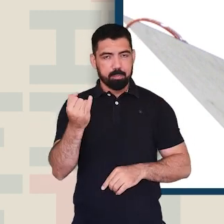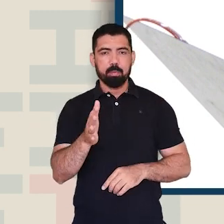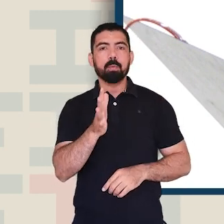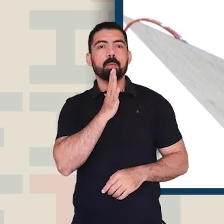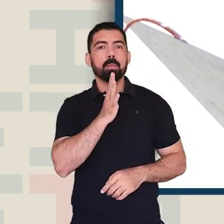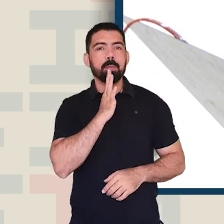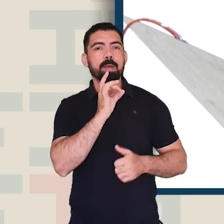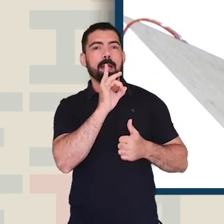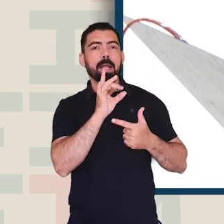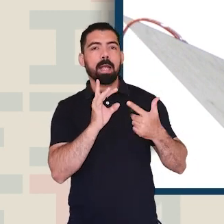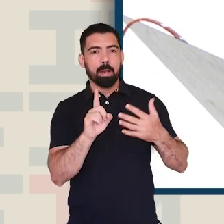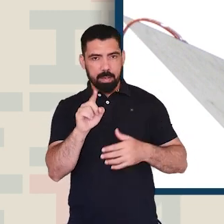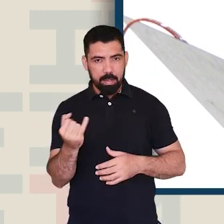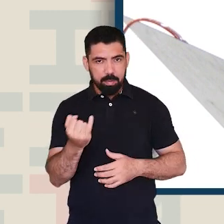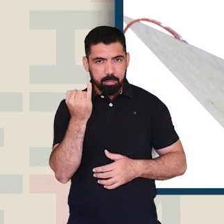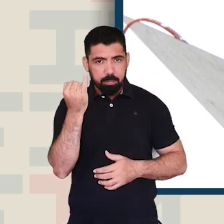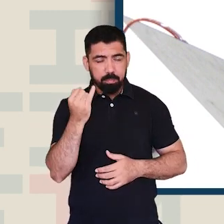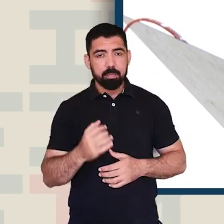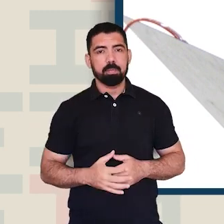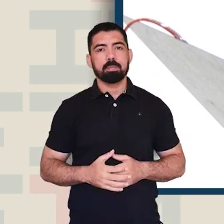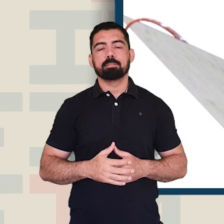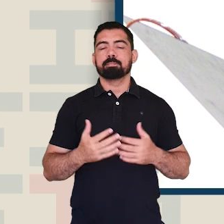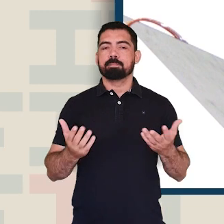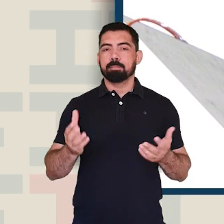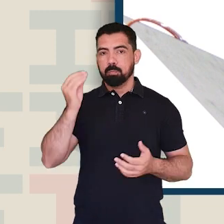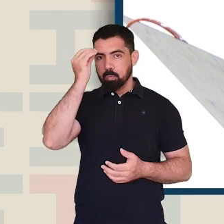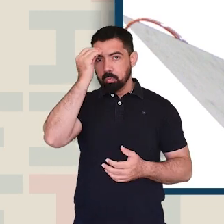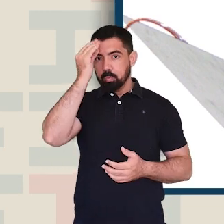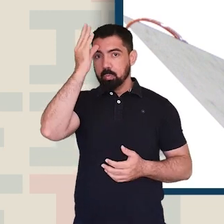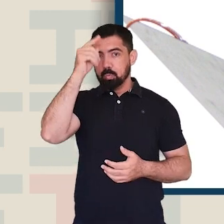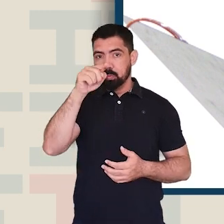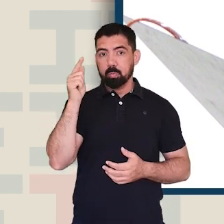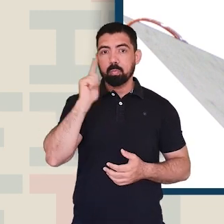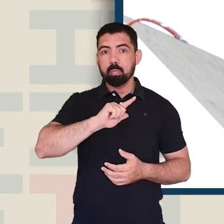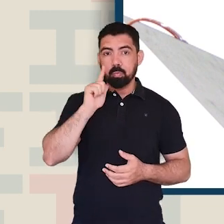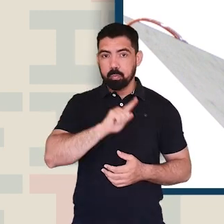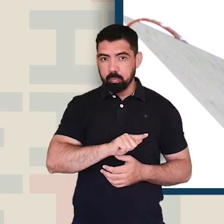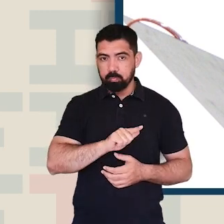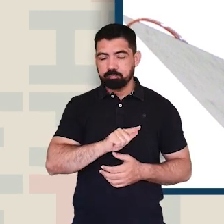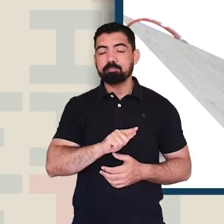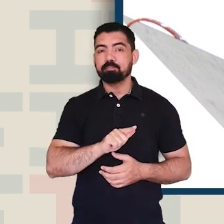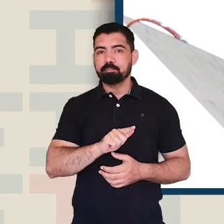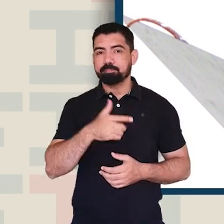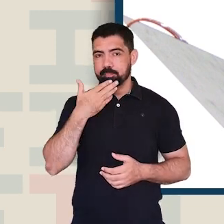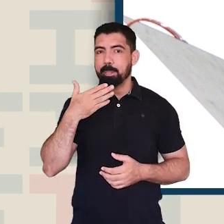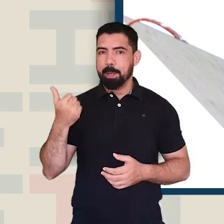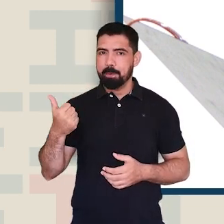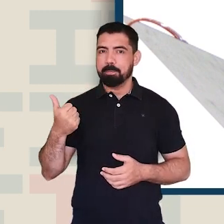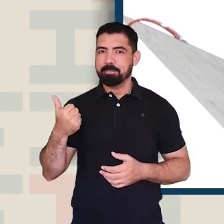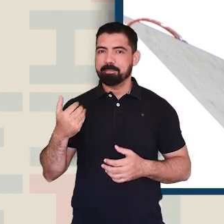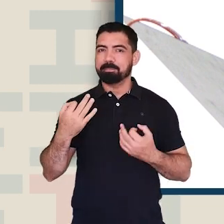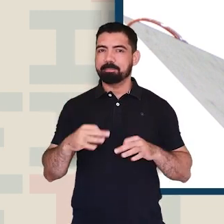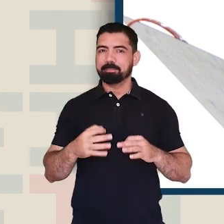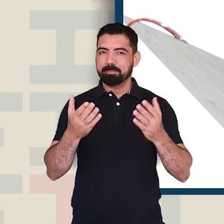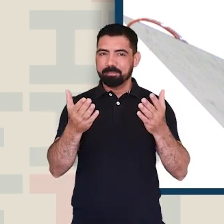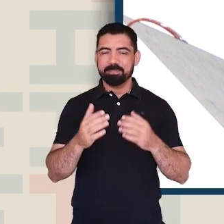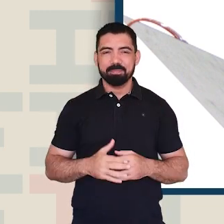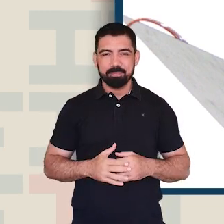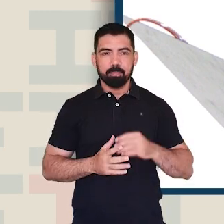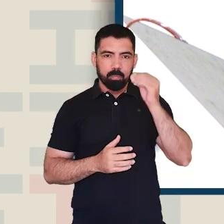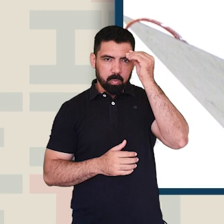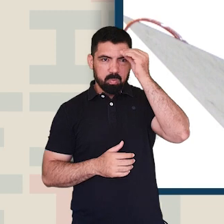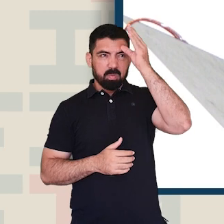importante eu saber esses modos, amigo. Quanto mais conhecimento você adquirir, né, melhor vai ser para você.